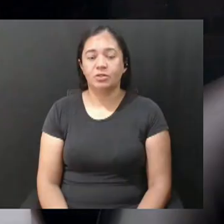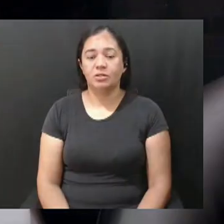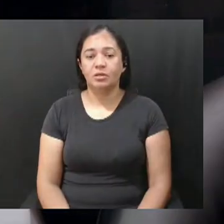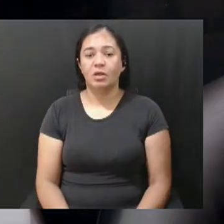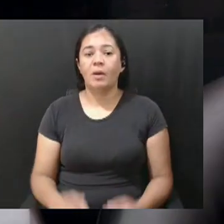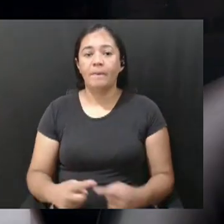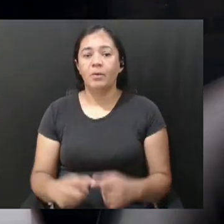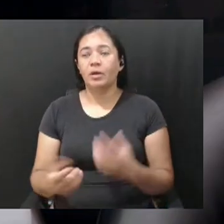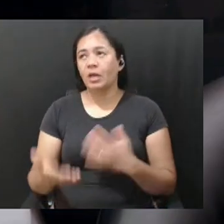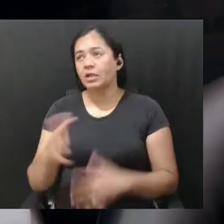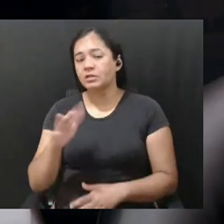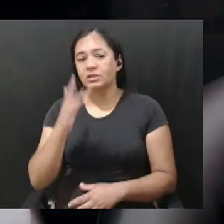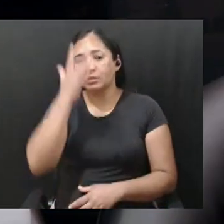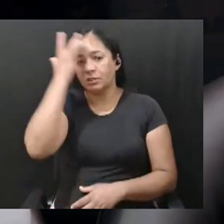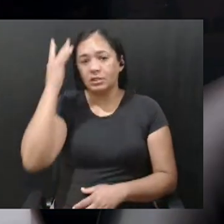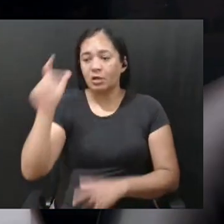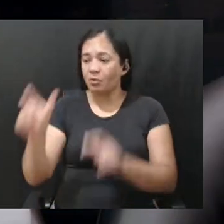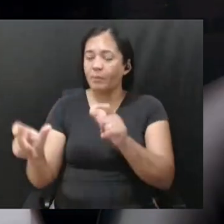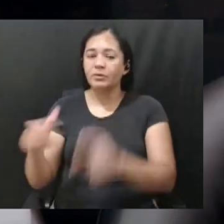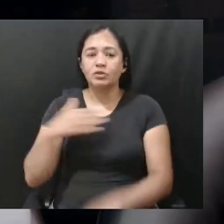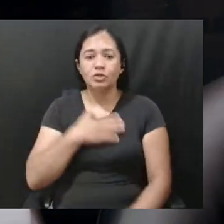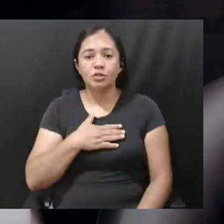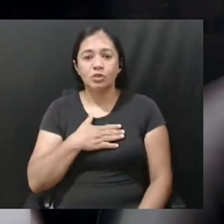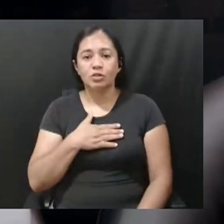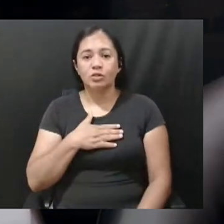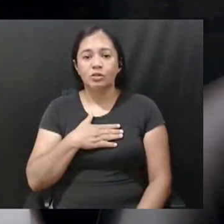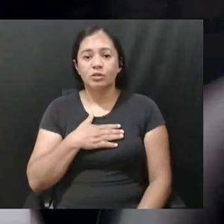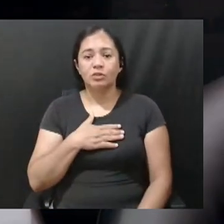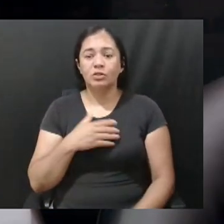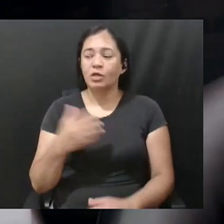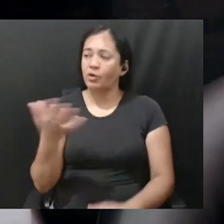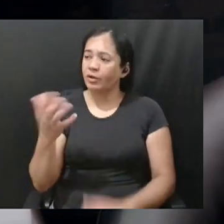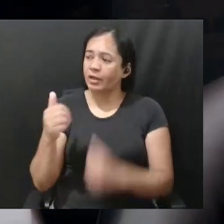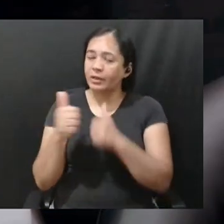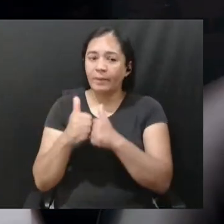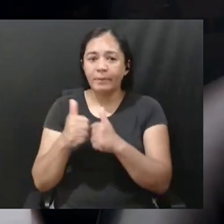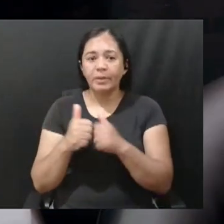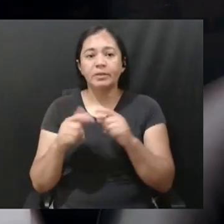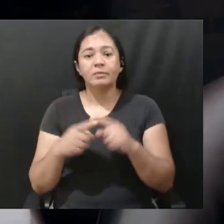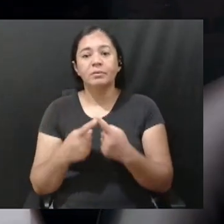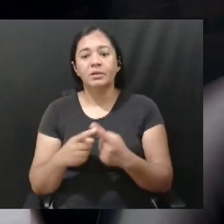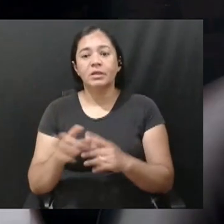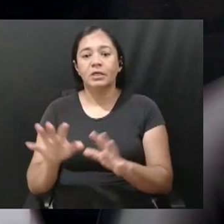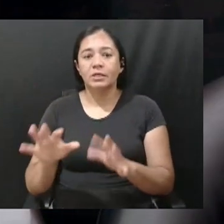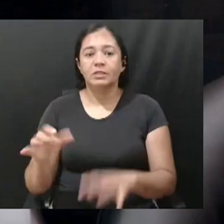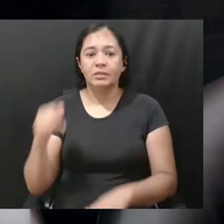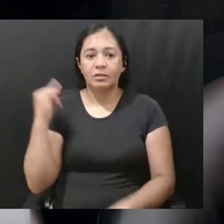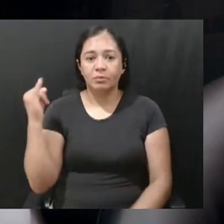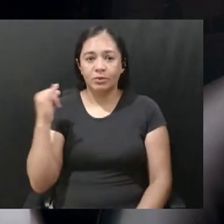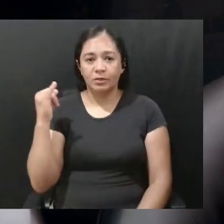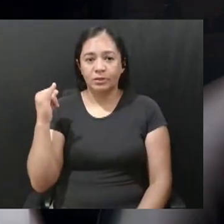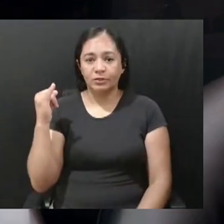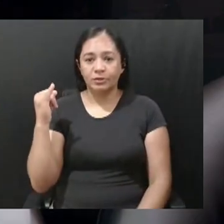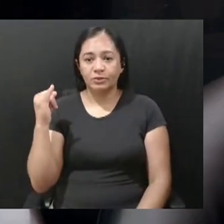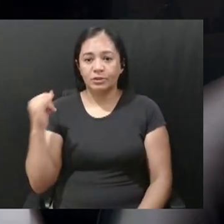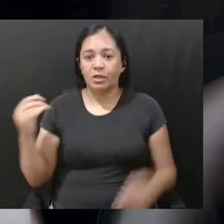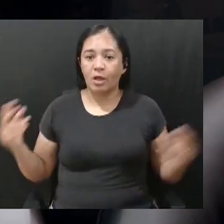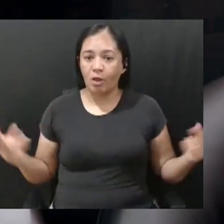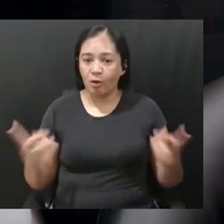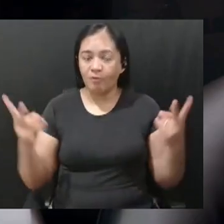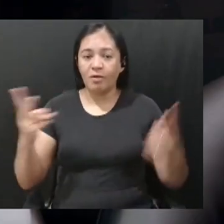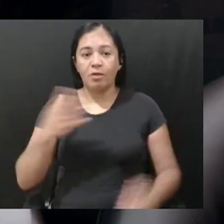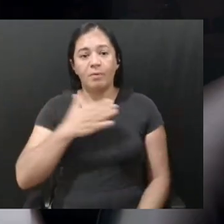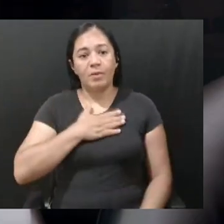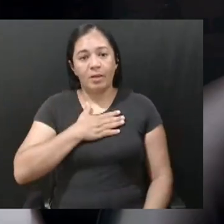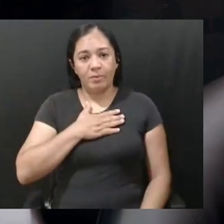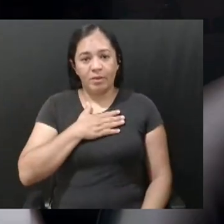consideração enorme e eu gostaria de estar ali perto com elas, tudo mais, etc. Isso é importante para mim, né. Isso é um valor para mim, né. Para mim é valoroso estar perto de